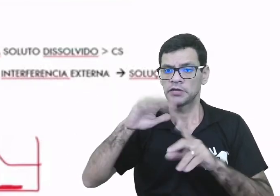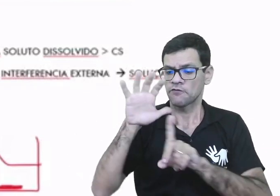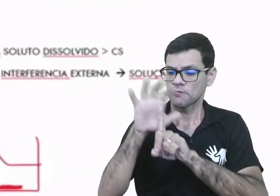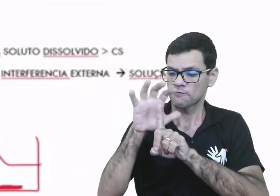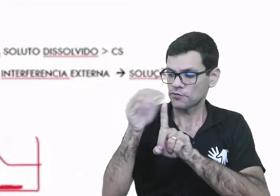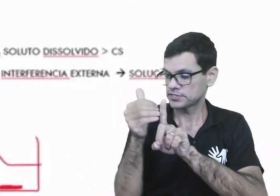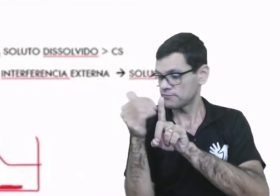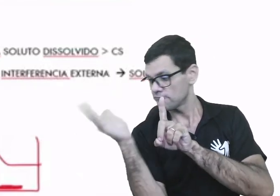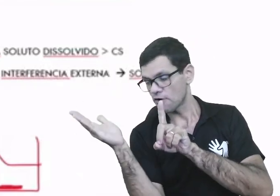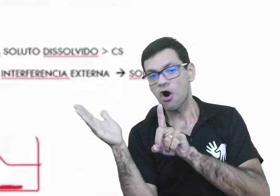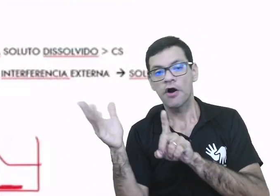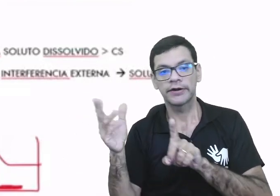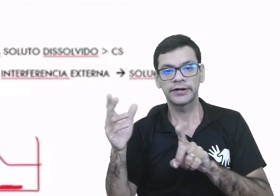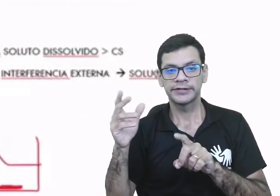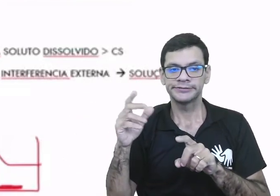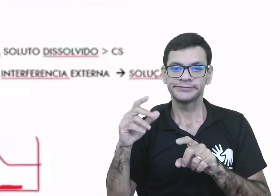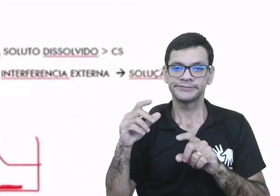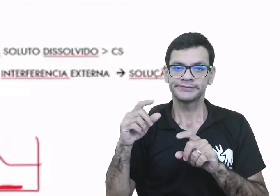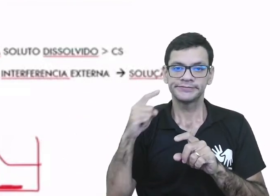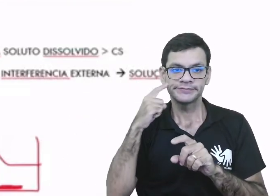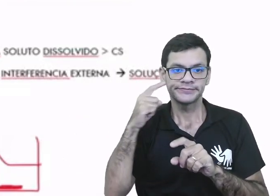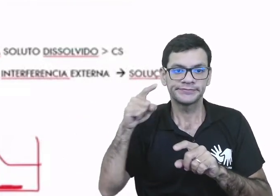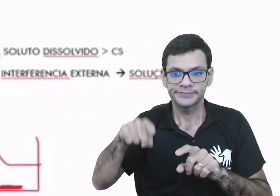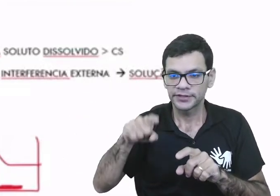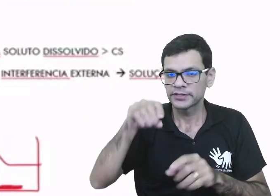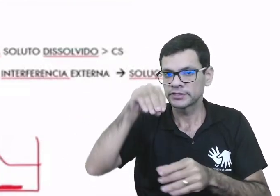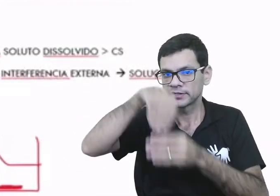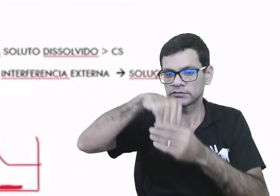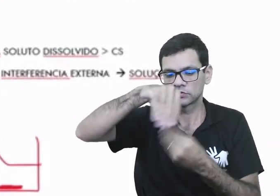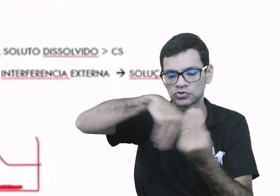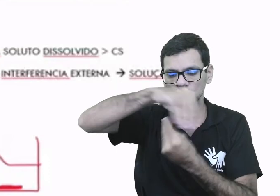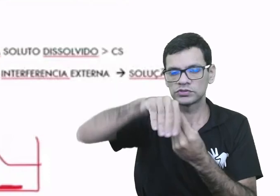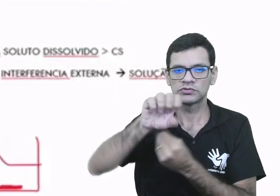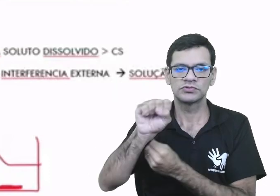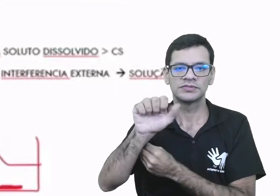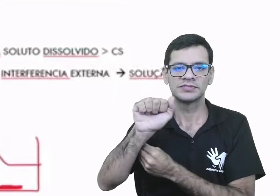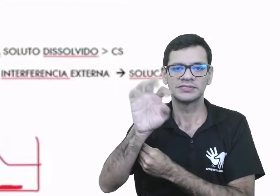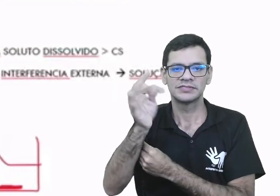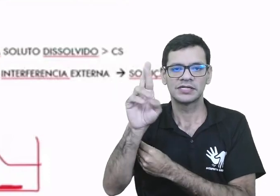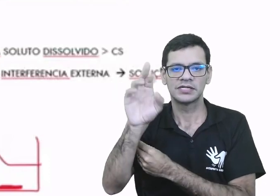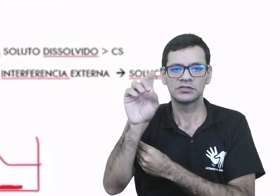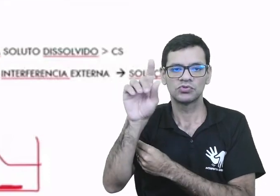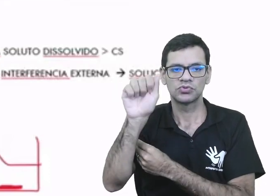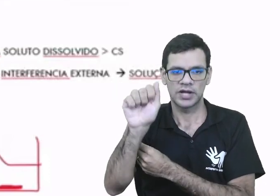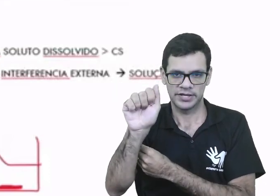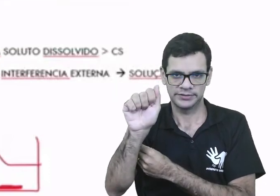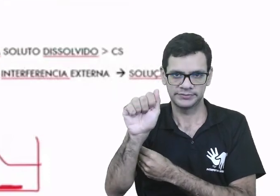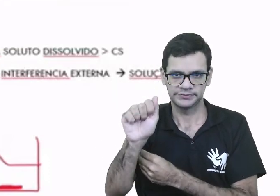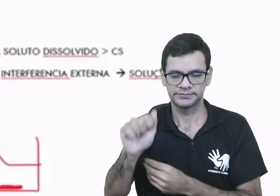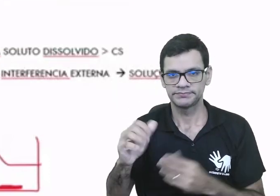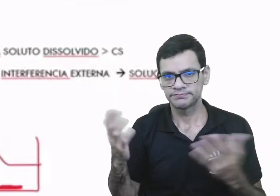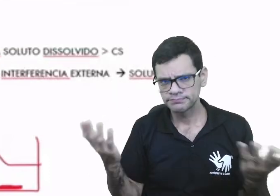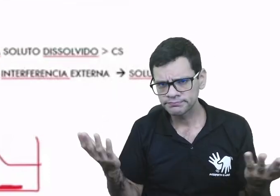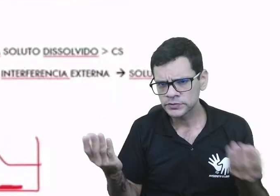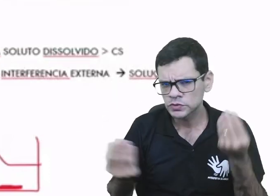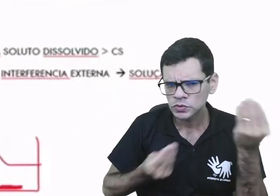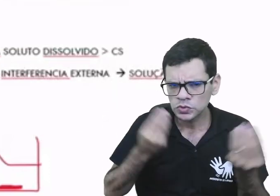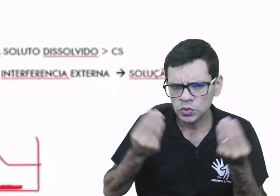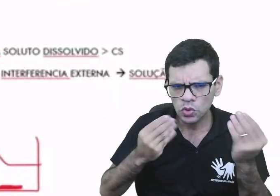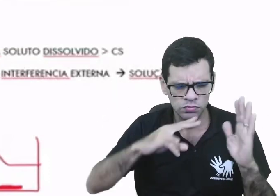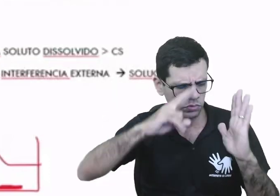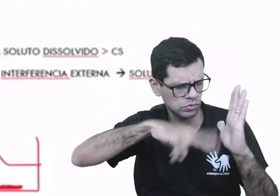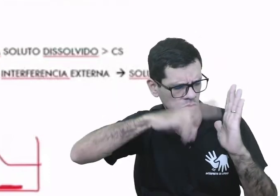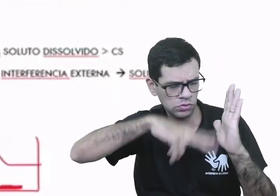daí ela ficou sendo, então, uma solução saturada com corpo de fundo, tá? Vamos entender como que a gente faz a leitura